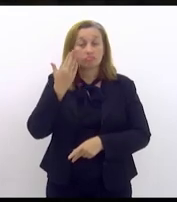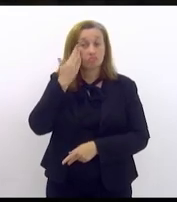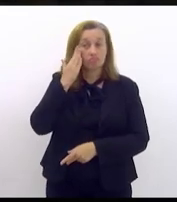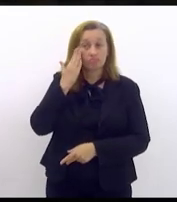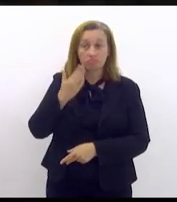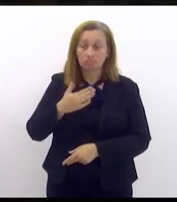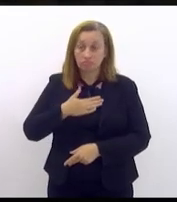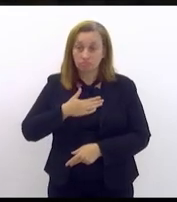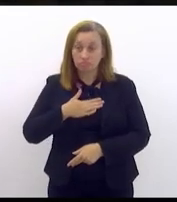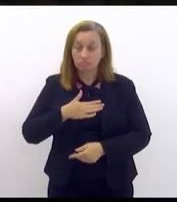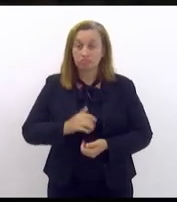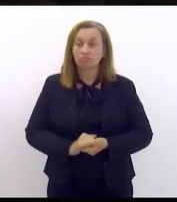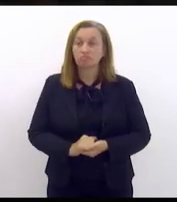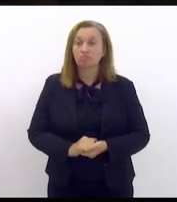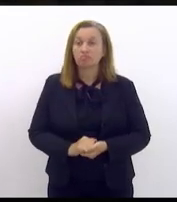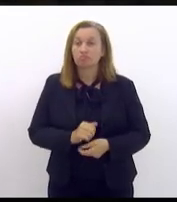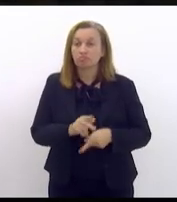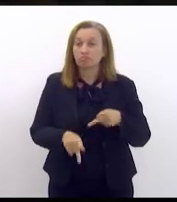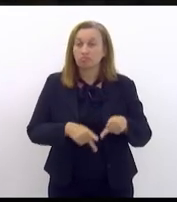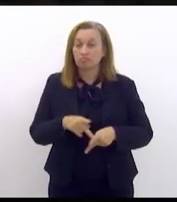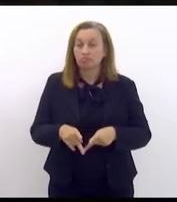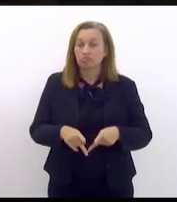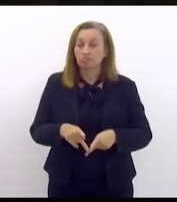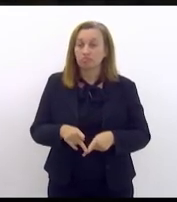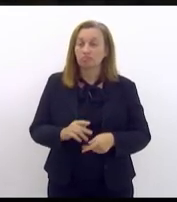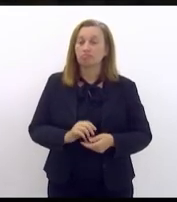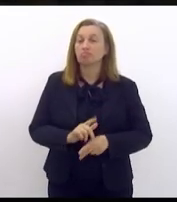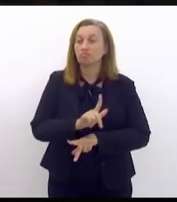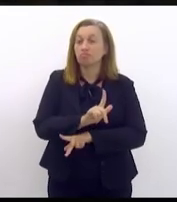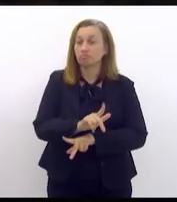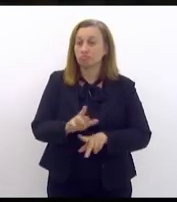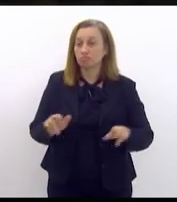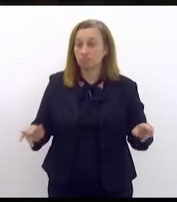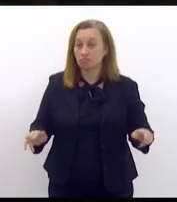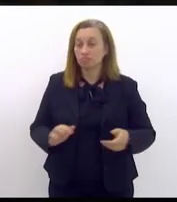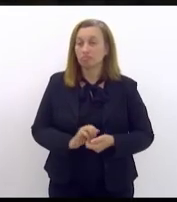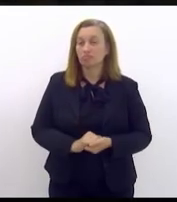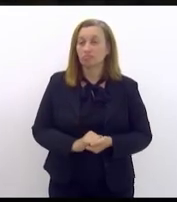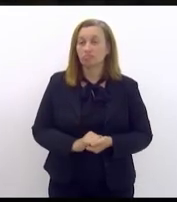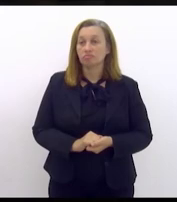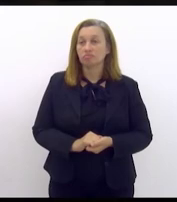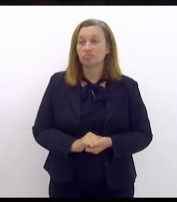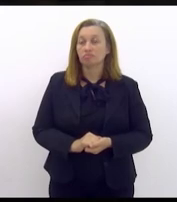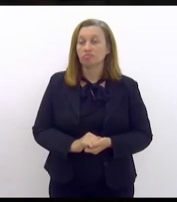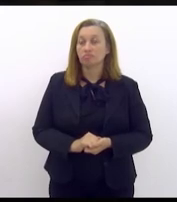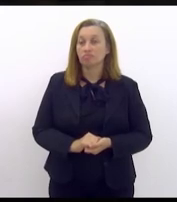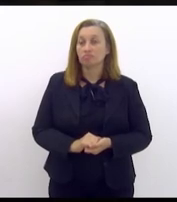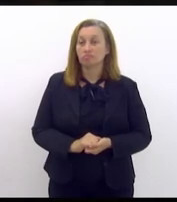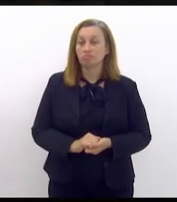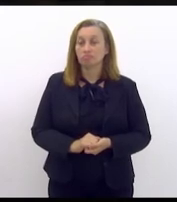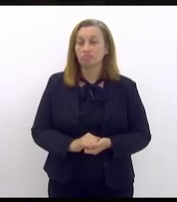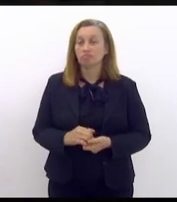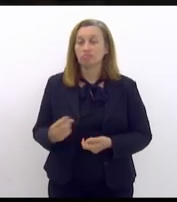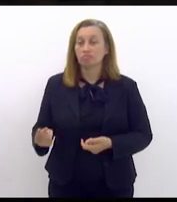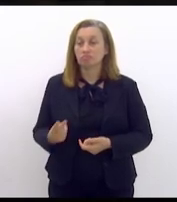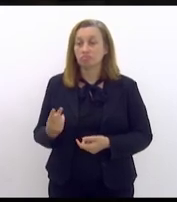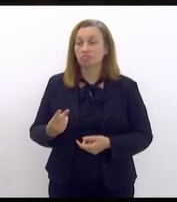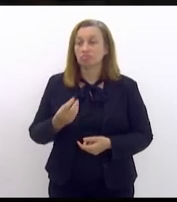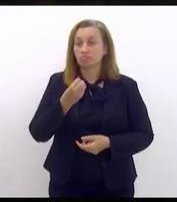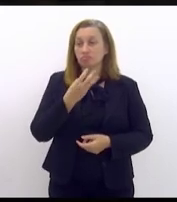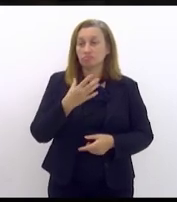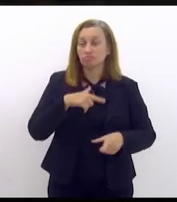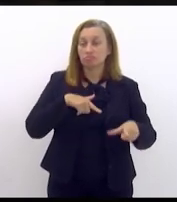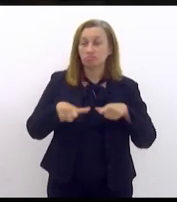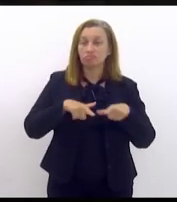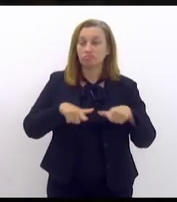entendimento, a população na sua inteira diversidade, zelar pelo bom funcionamento da máquina